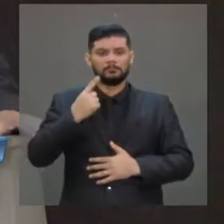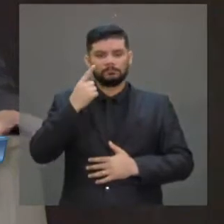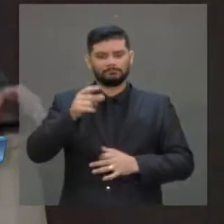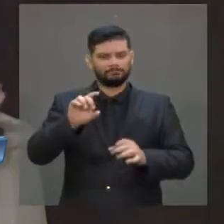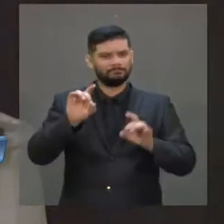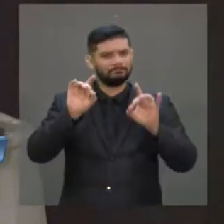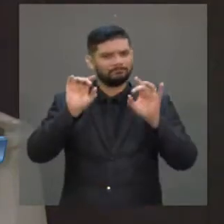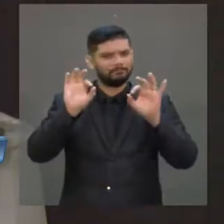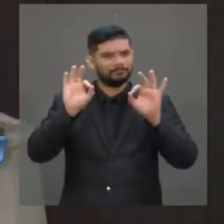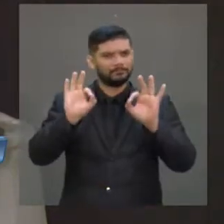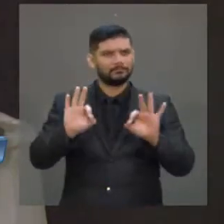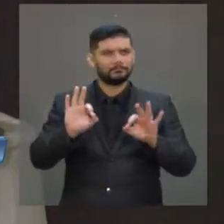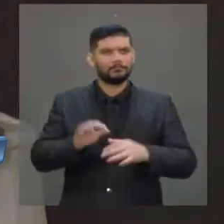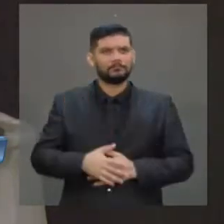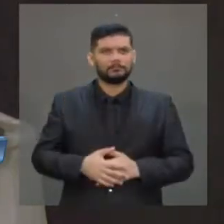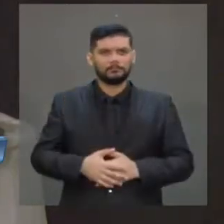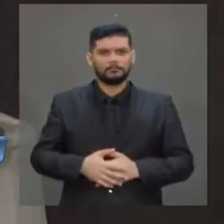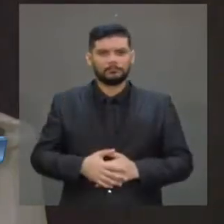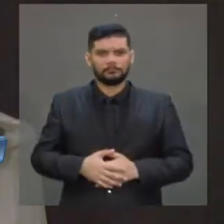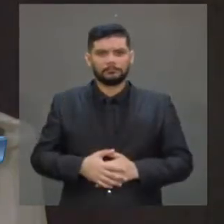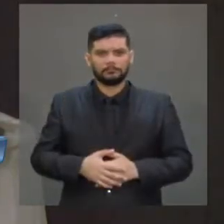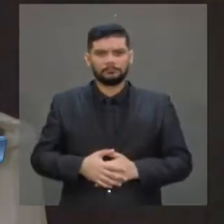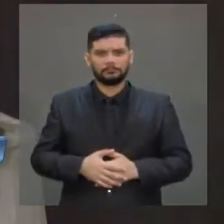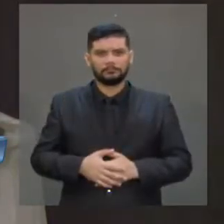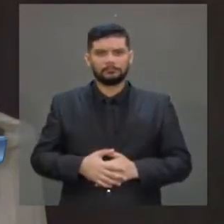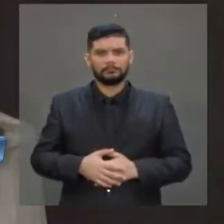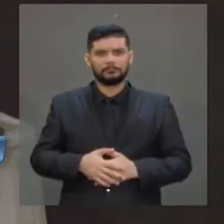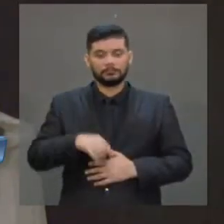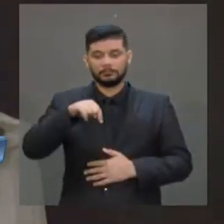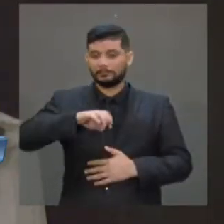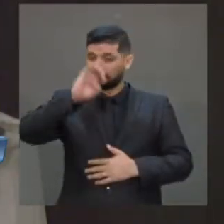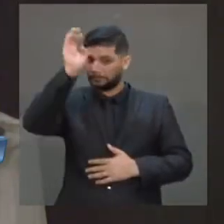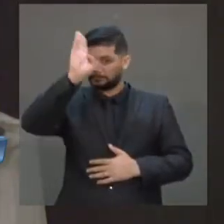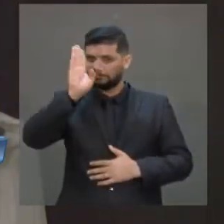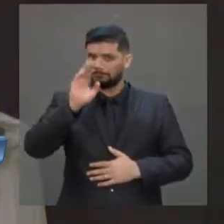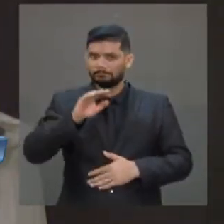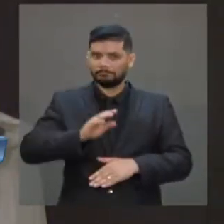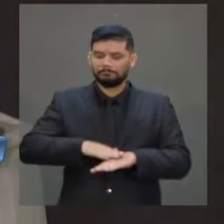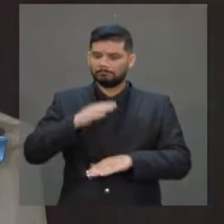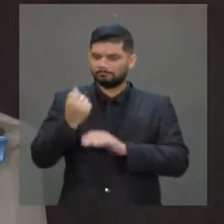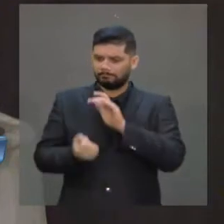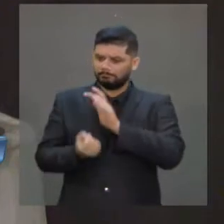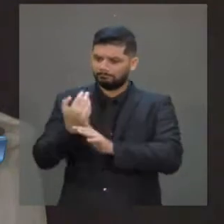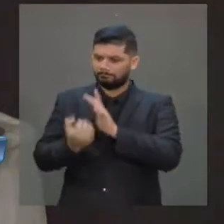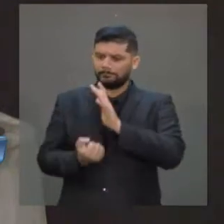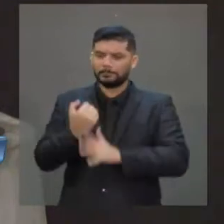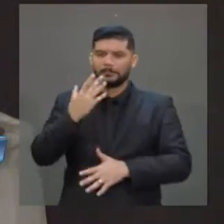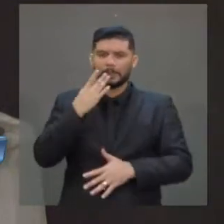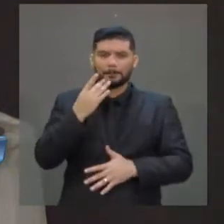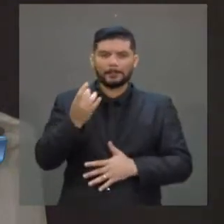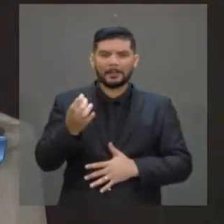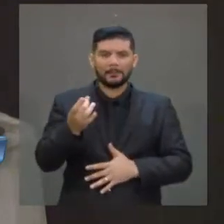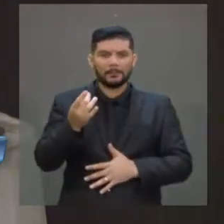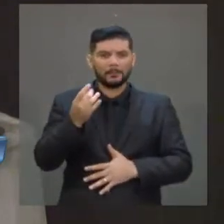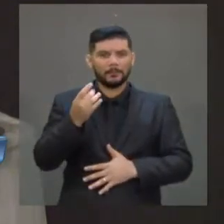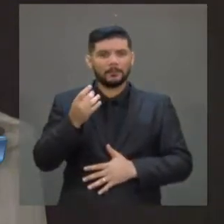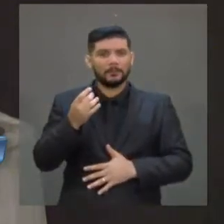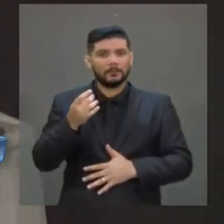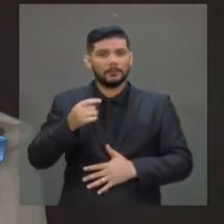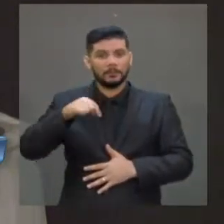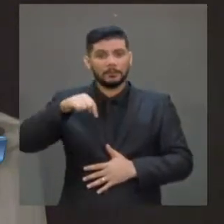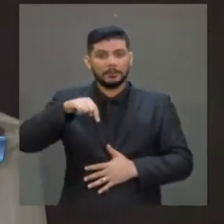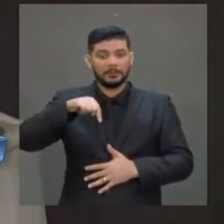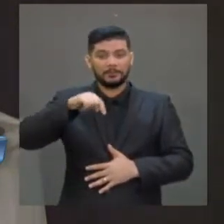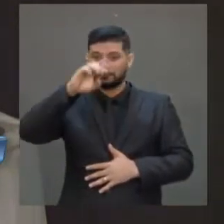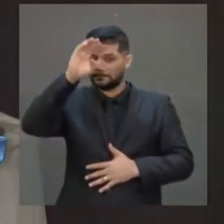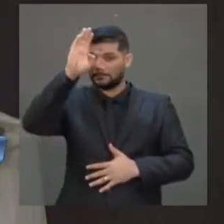específica. O Brasil é um grande produtor de mel. A apicultura no Brasil